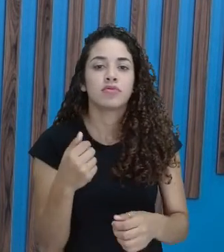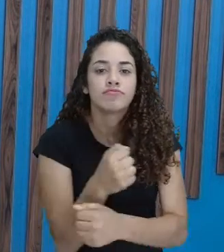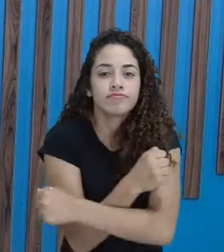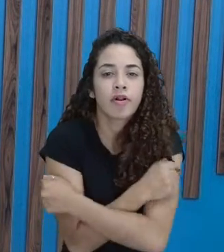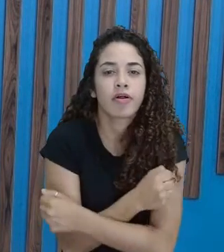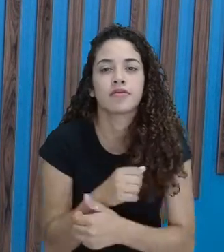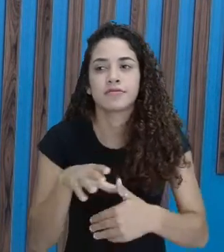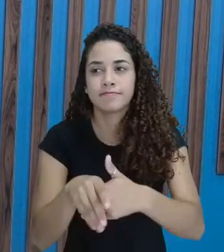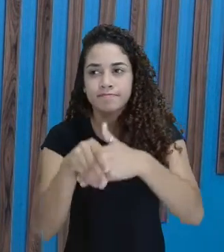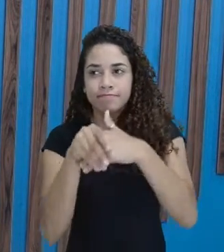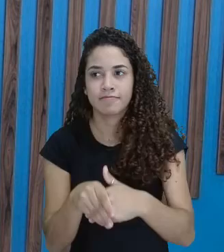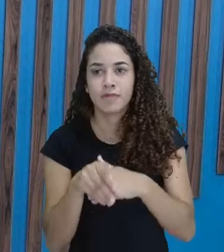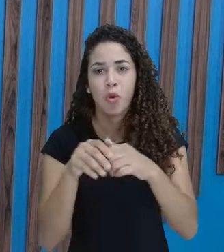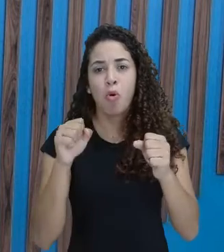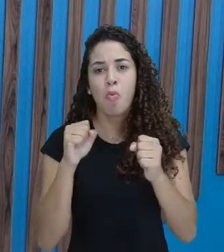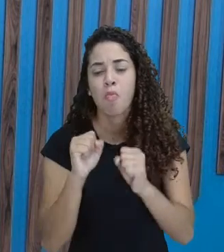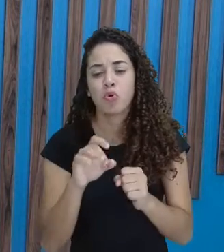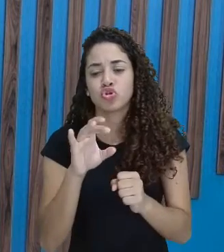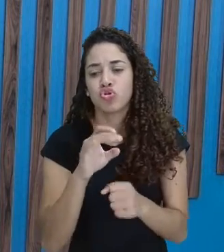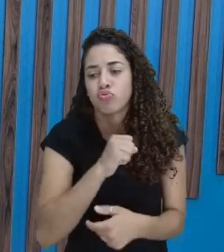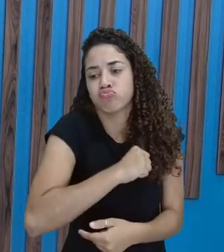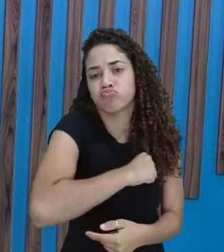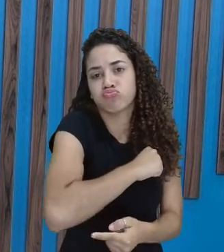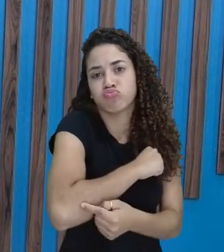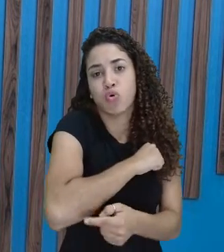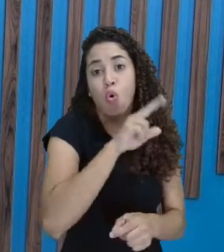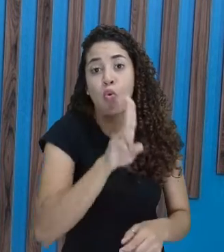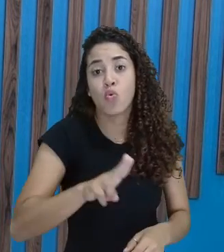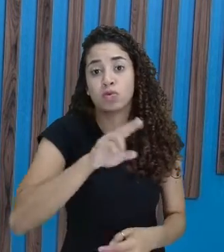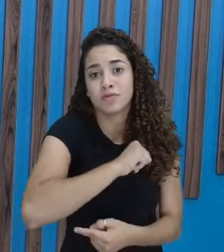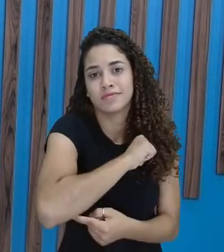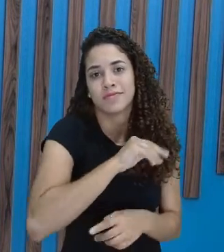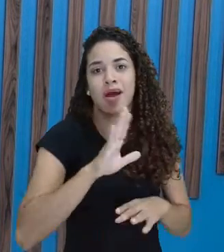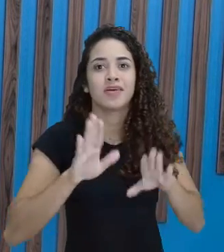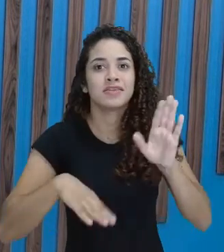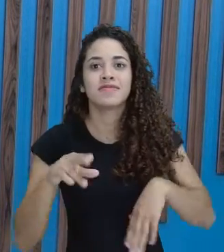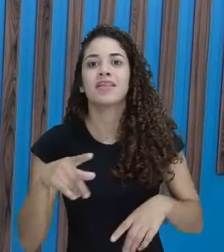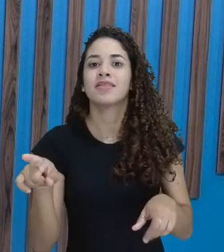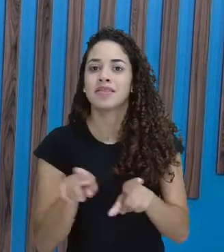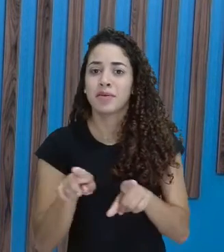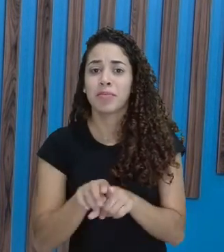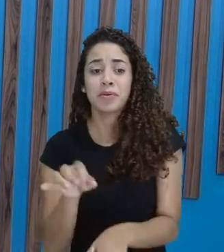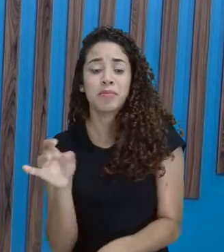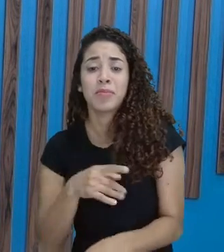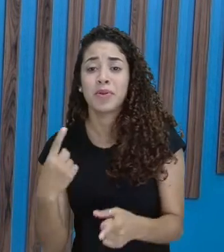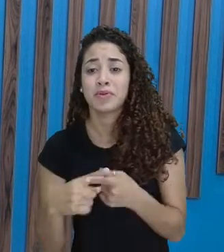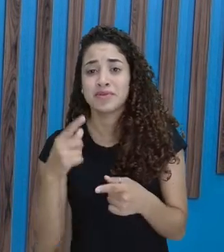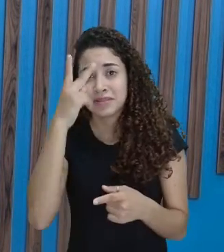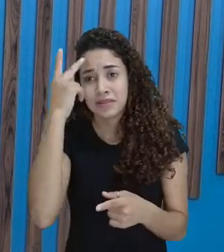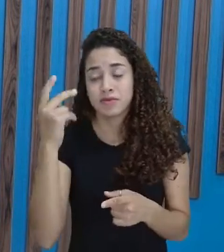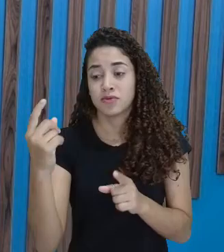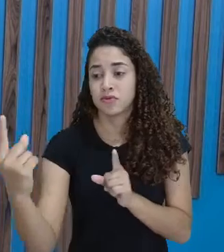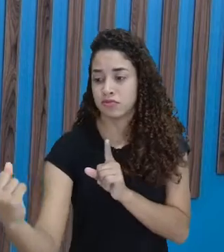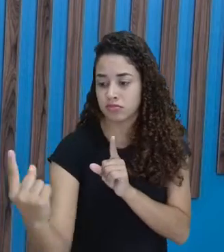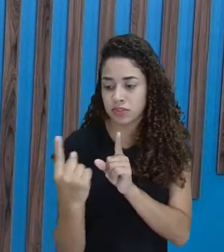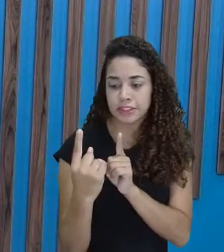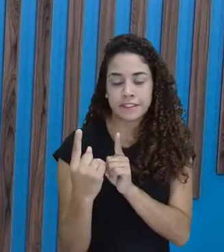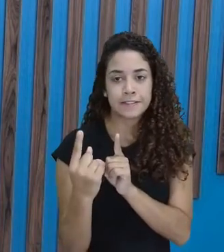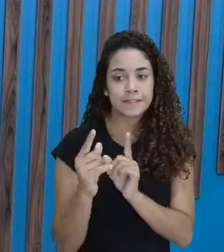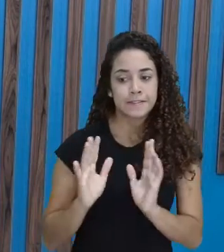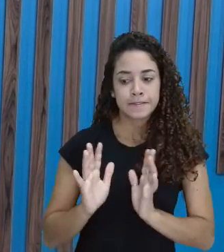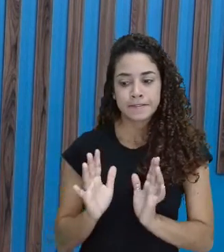gente vinha e fazia assim com o cotovelo. Mas às vezes a gente tinha até medo, recuava quando alguém chegava. Porque assim, foi um período